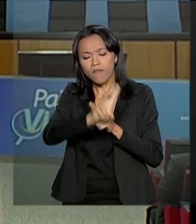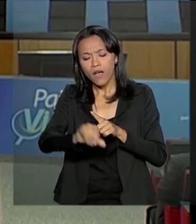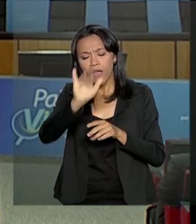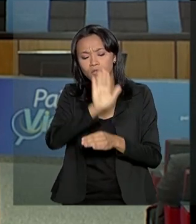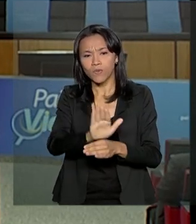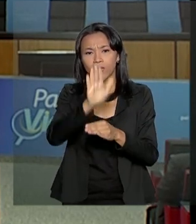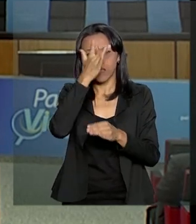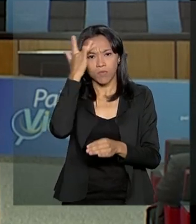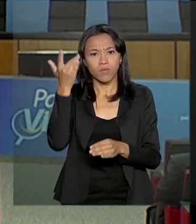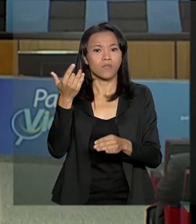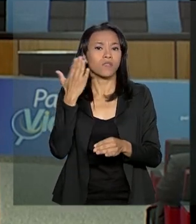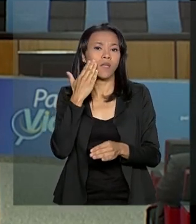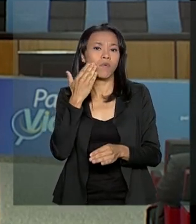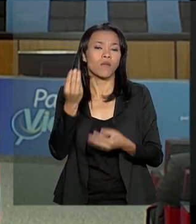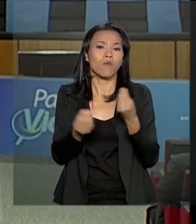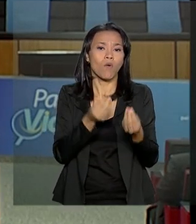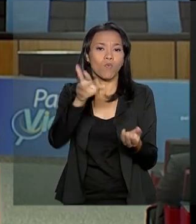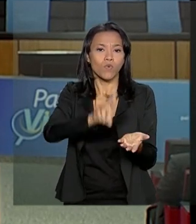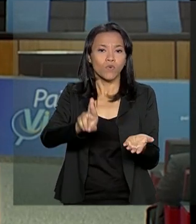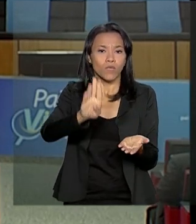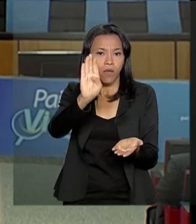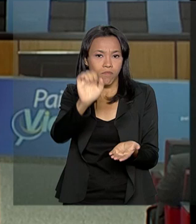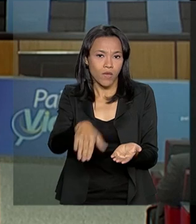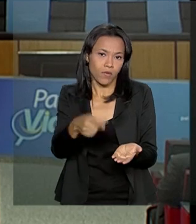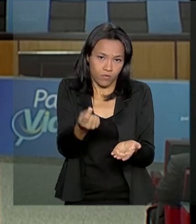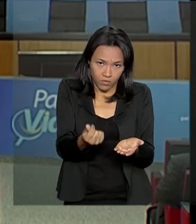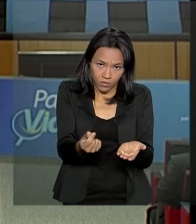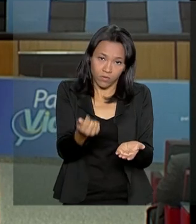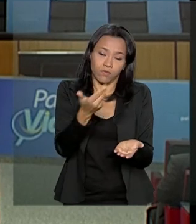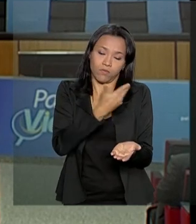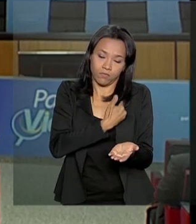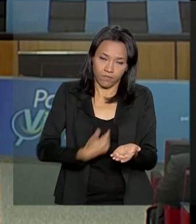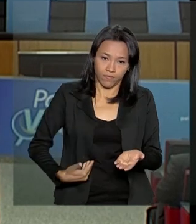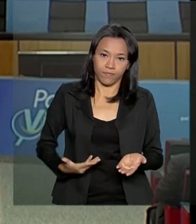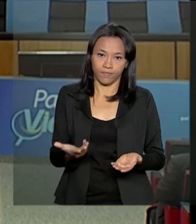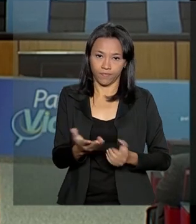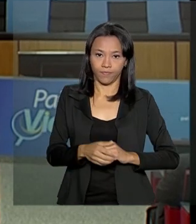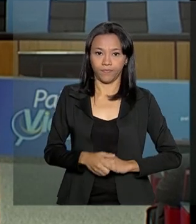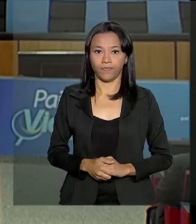a usarem de forma mais eficaz o dinheiro público.